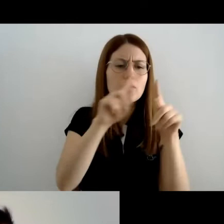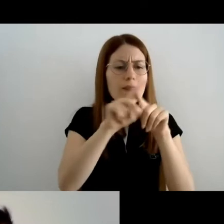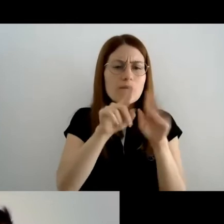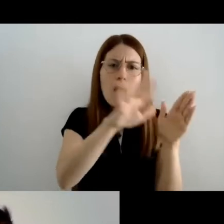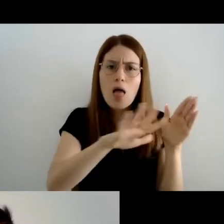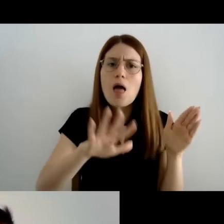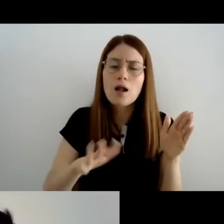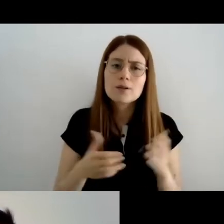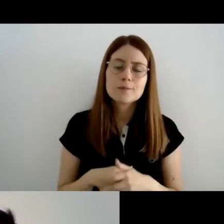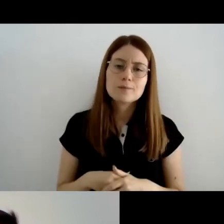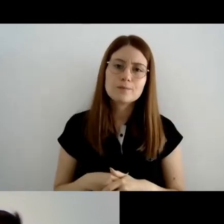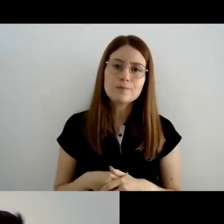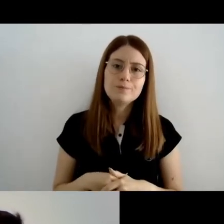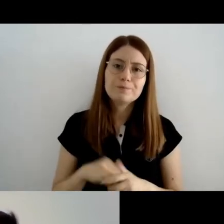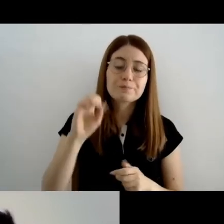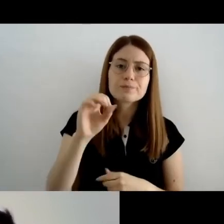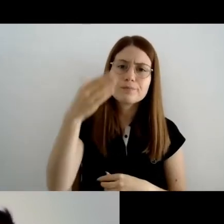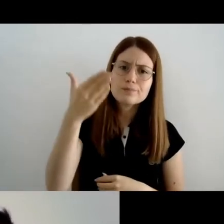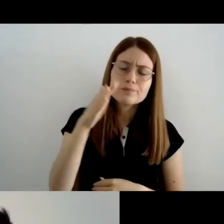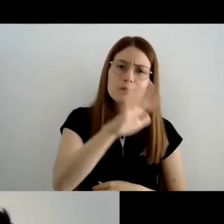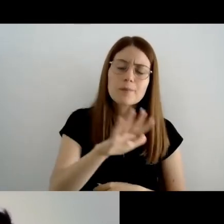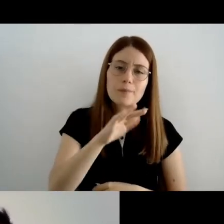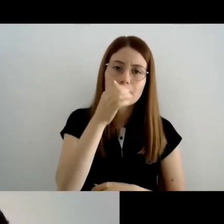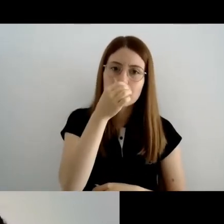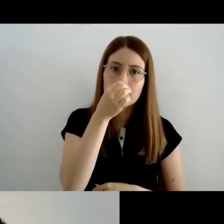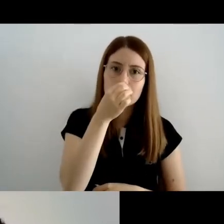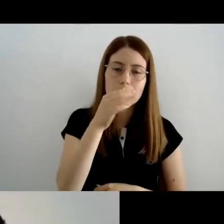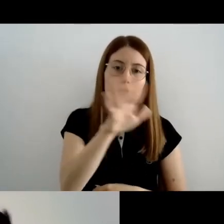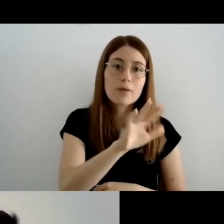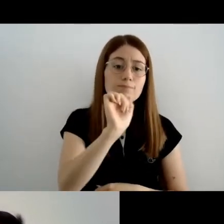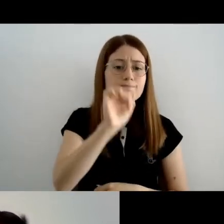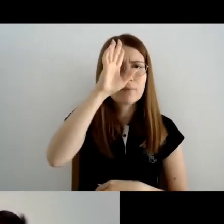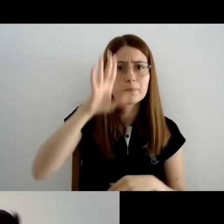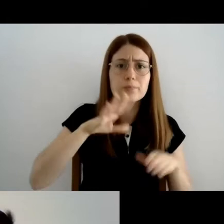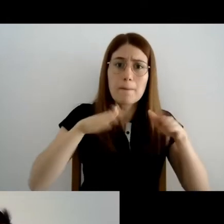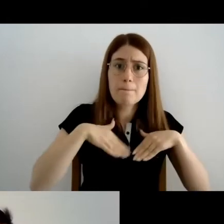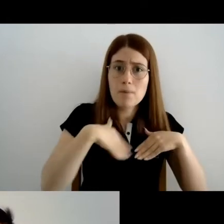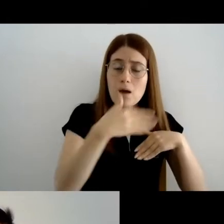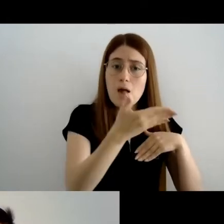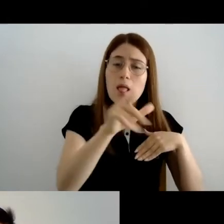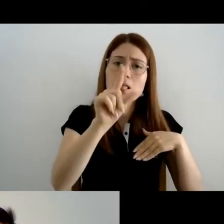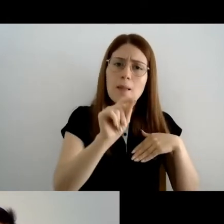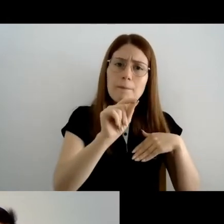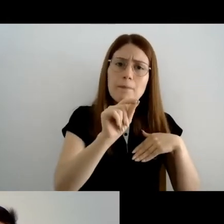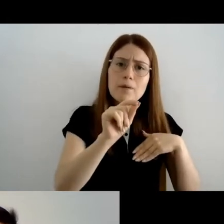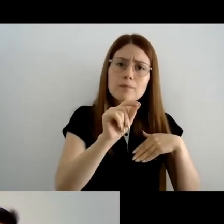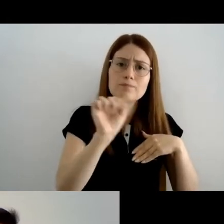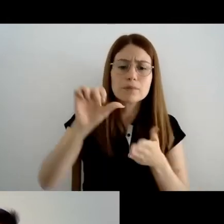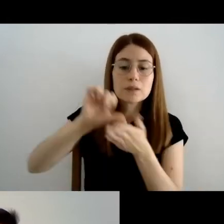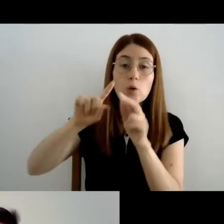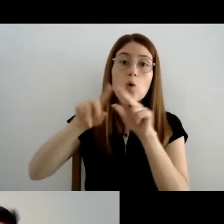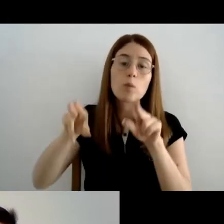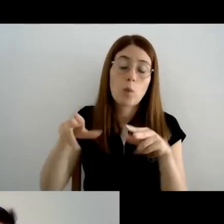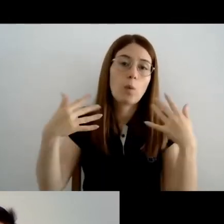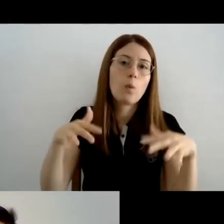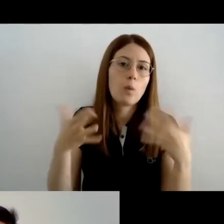contextos, principalmente em áreas como as Forças Armadas e também em centros hospitalares.